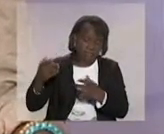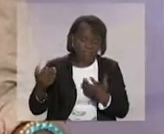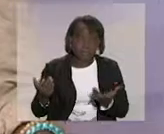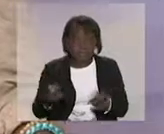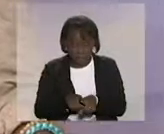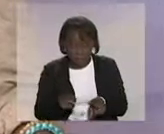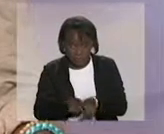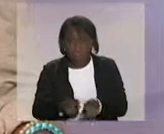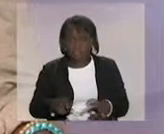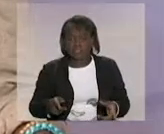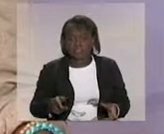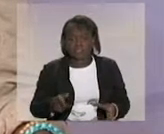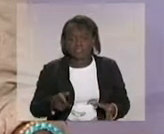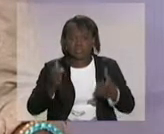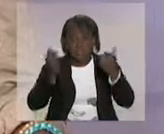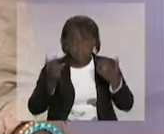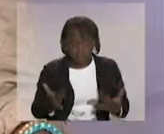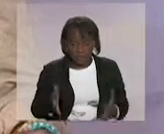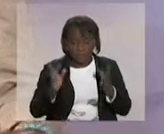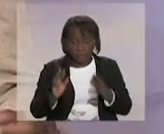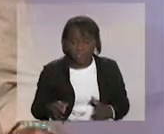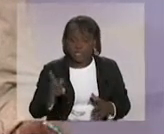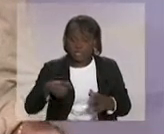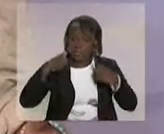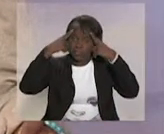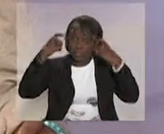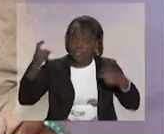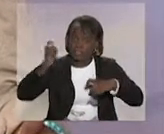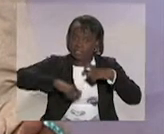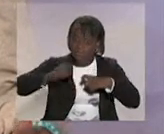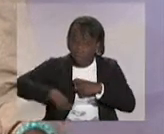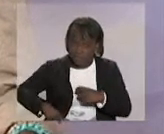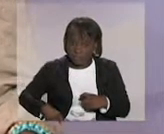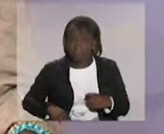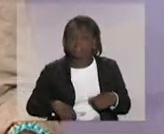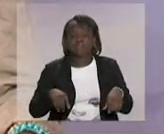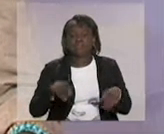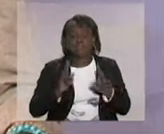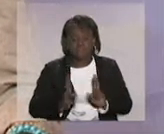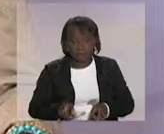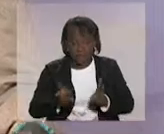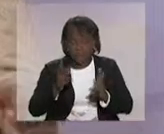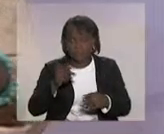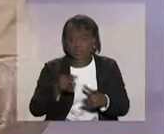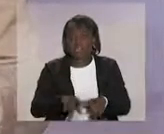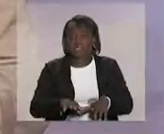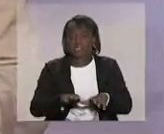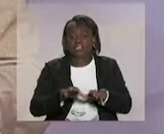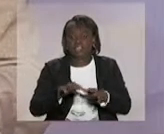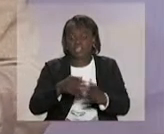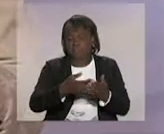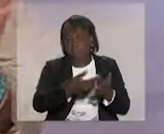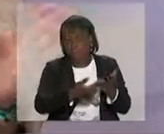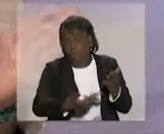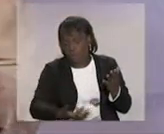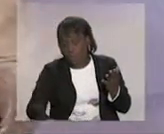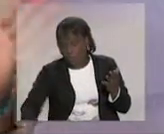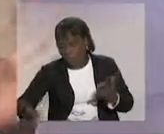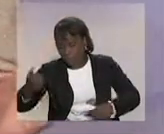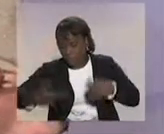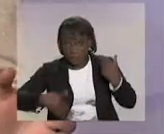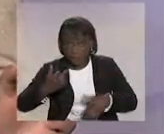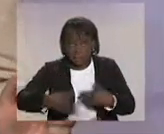coercitivo também é colocado aí como uma forma de violência sexual. Então, mesmo assim, com a abertura